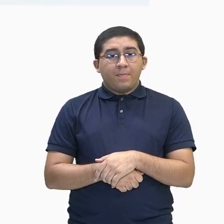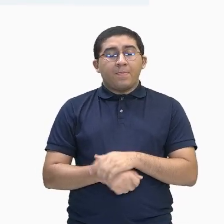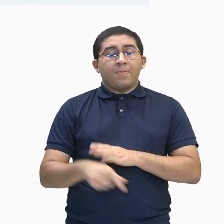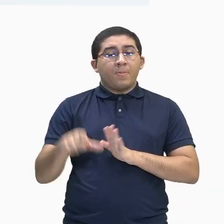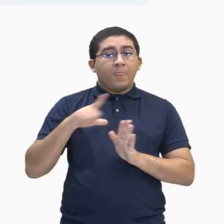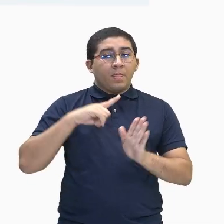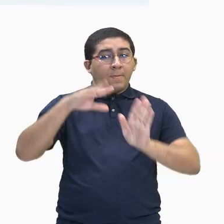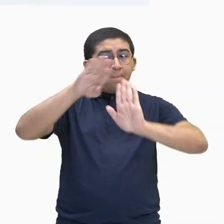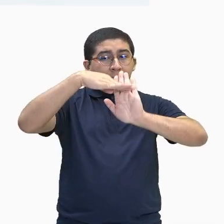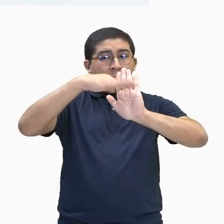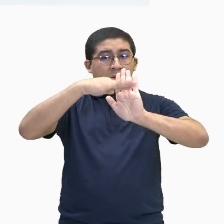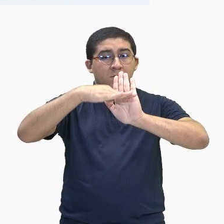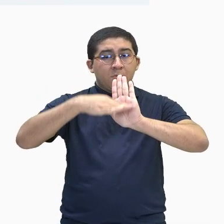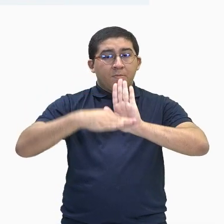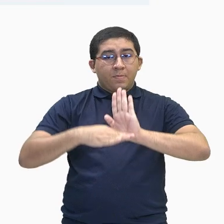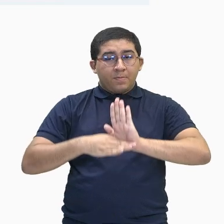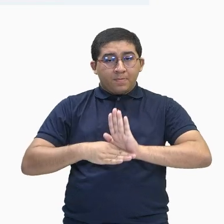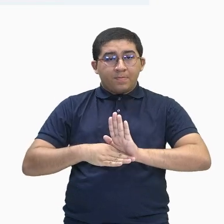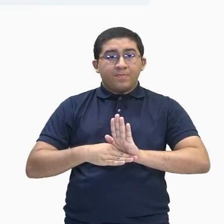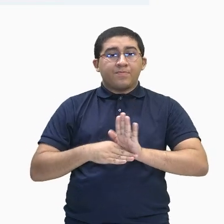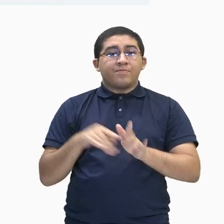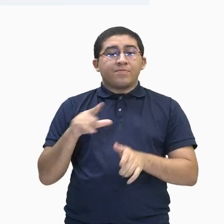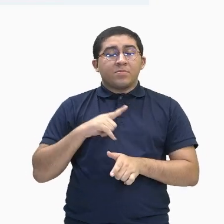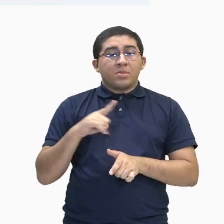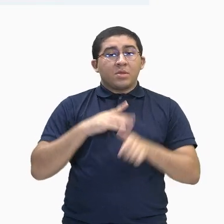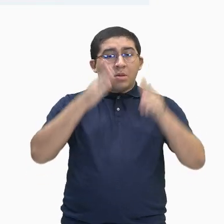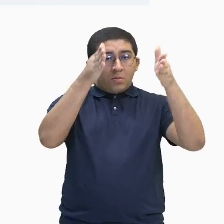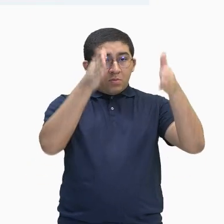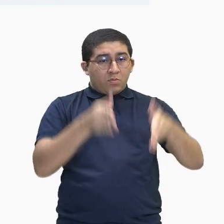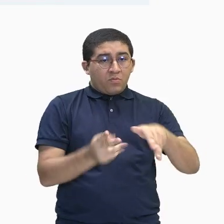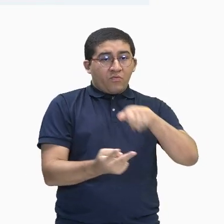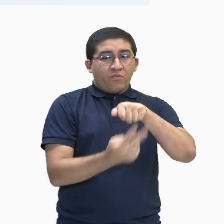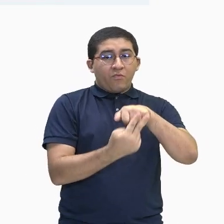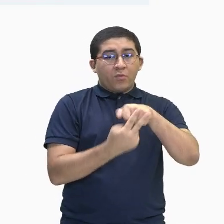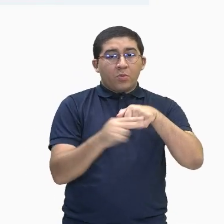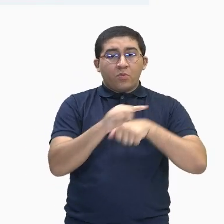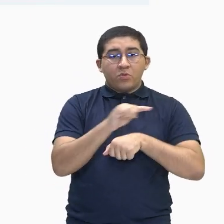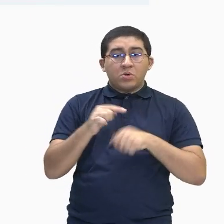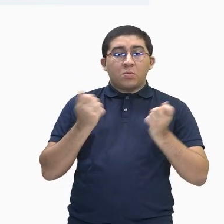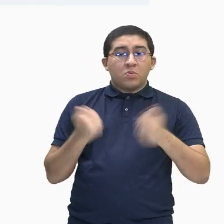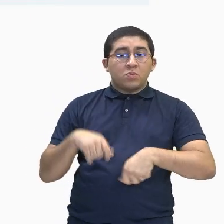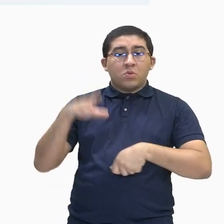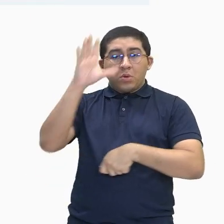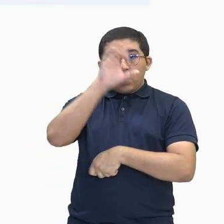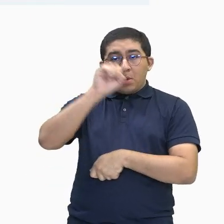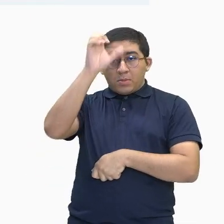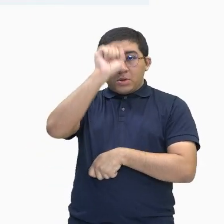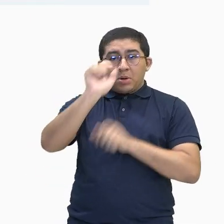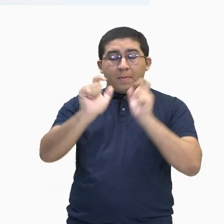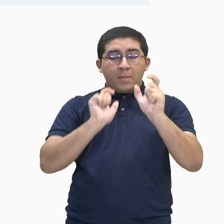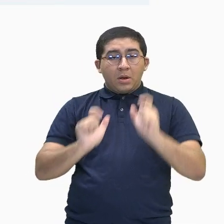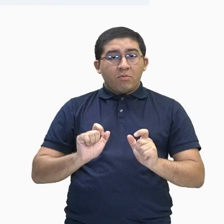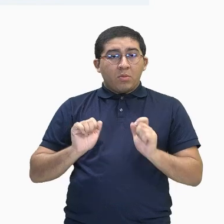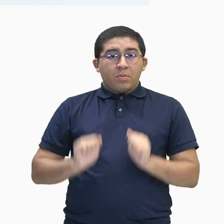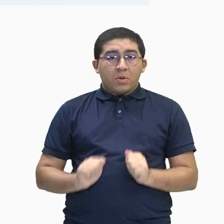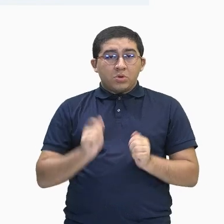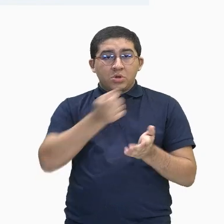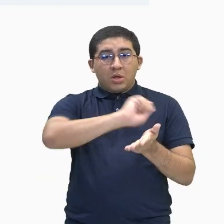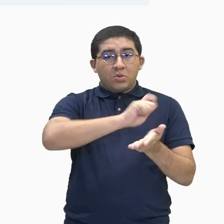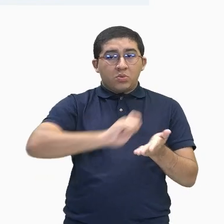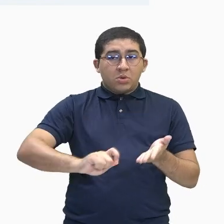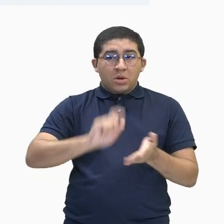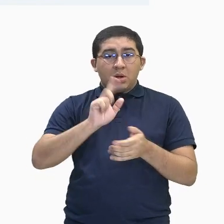lista com verbos para que vocês possam aumentar o vocabulário, tá? Anotem aí, são